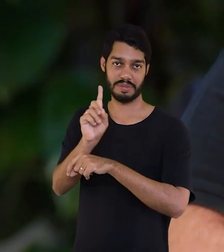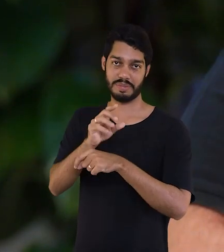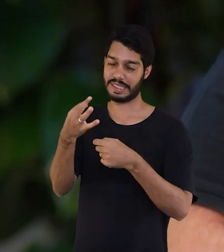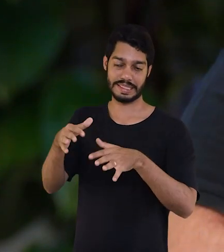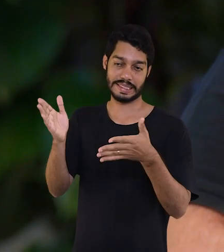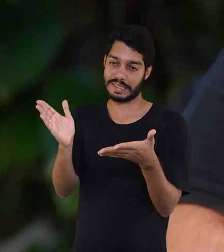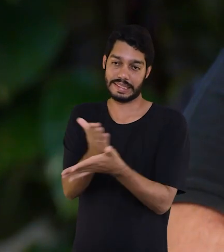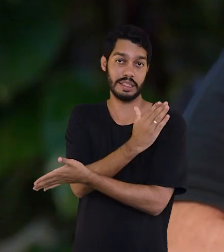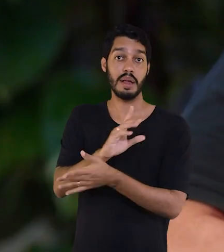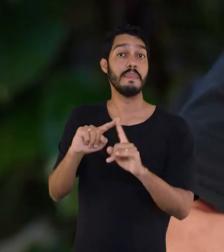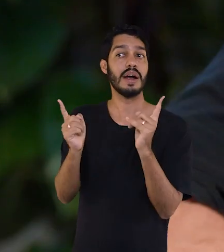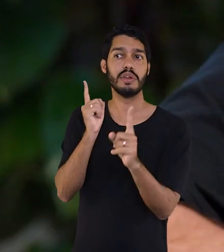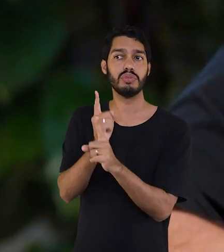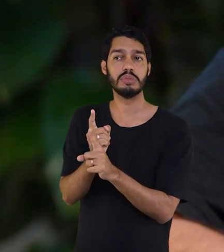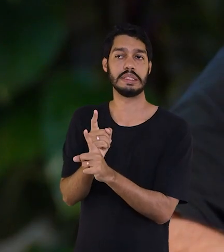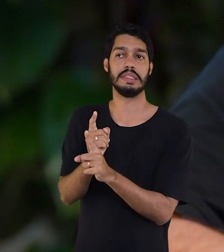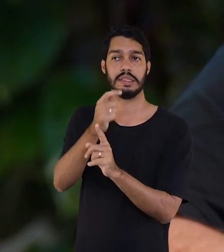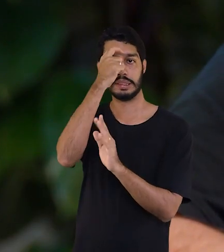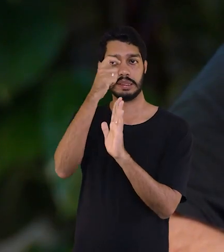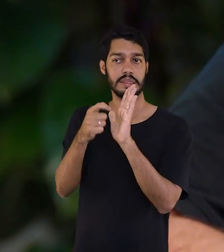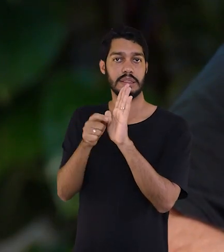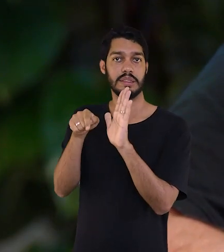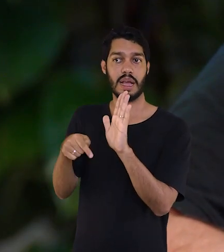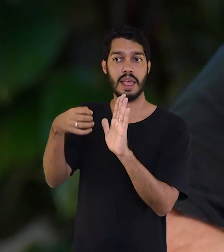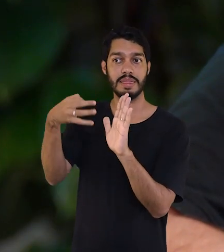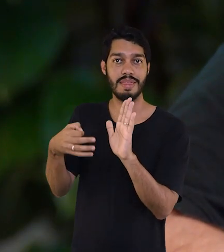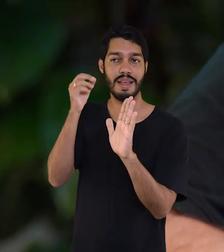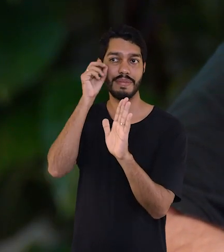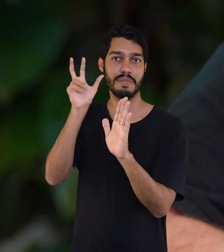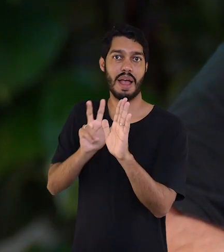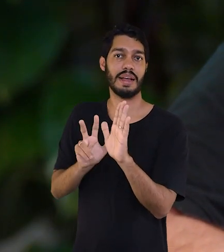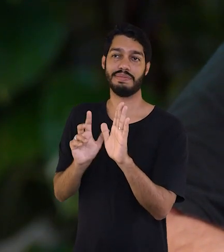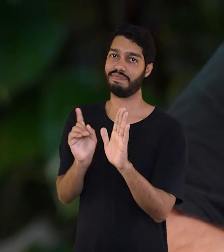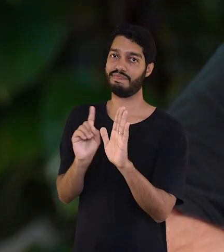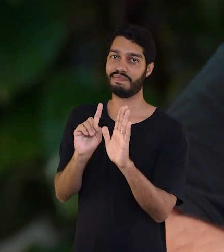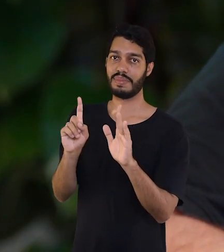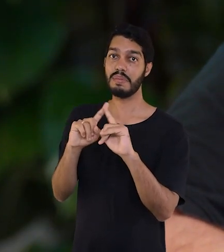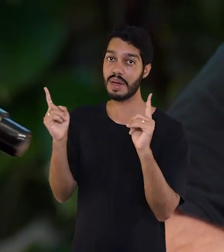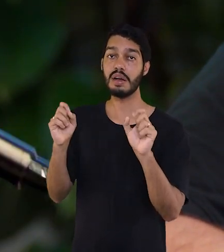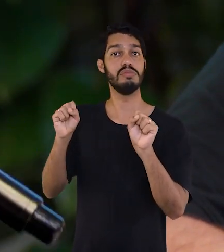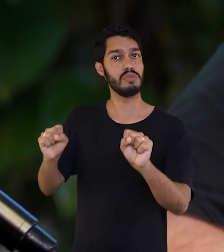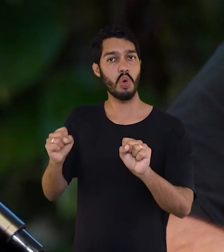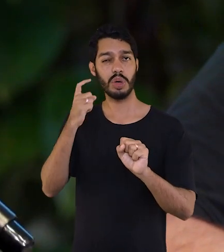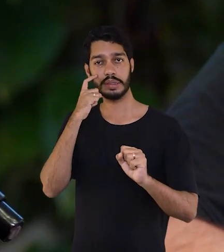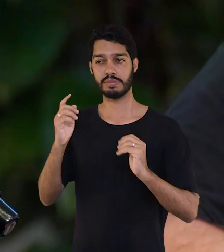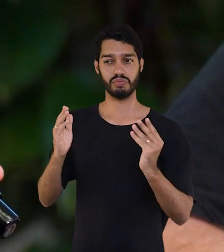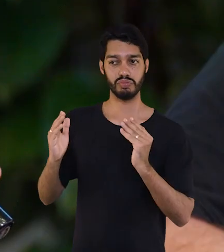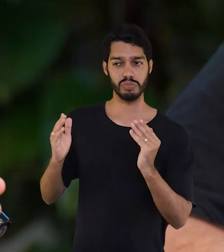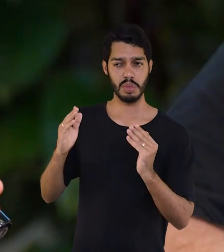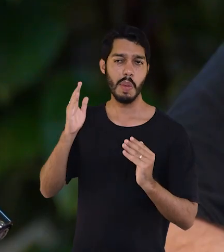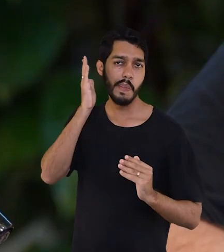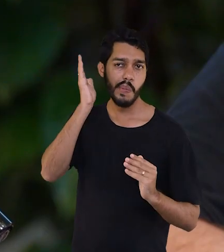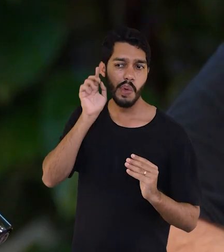frente com esse processo seletivo, mas identificaram ali o seguinte: opa, peraí, a inteligência artificial não é tão esperta assim, mas a gente